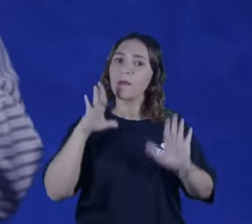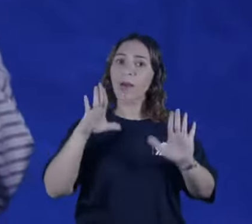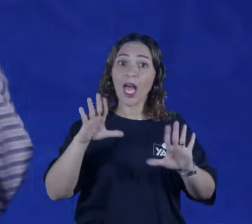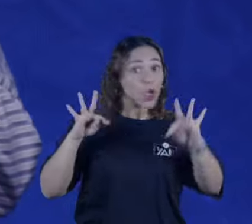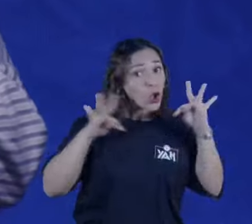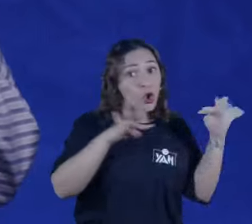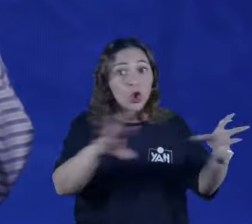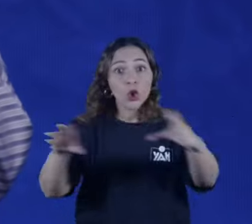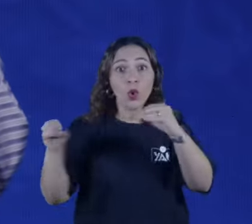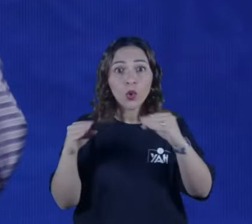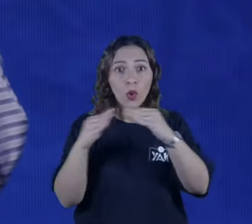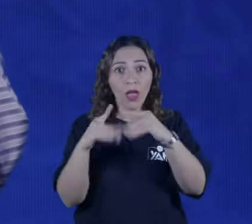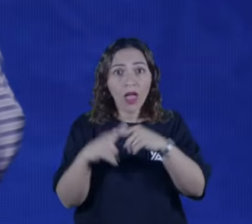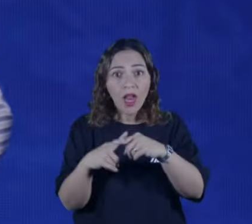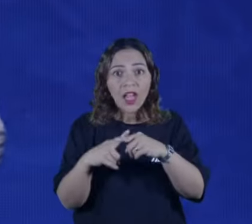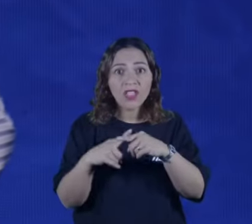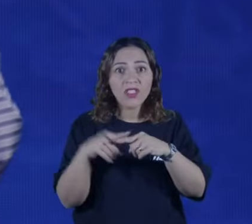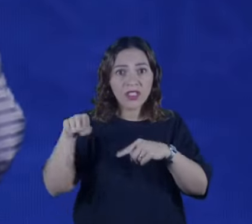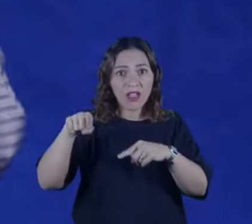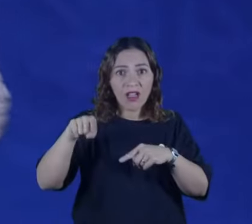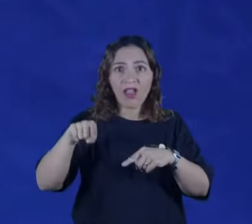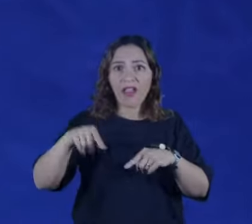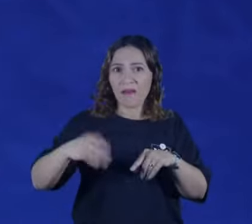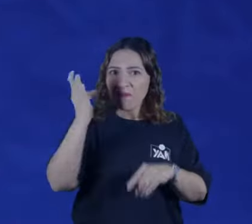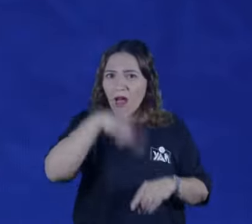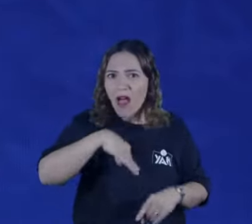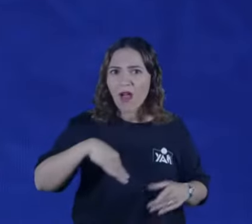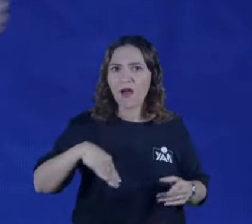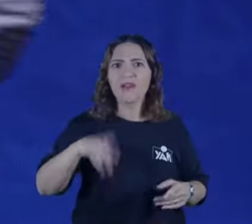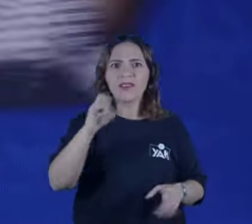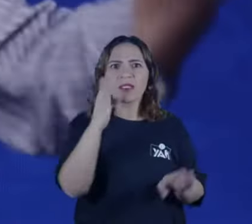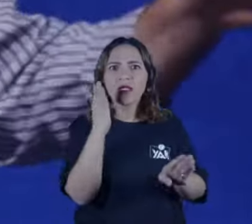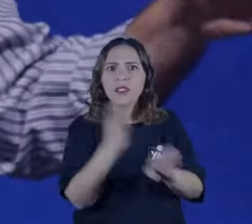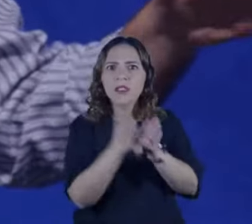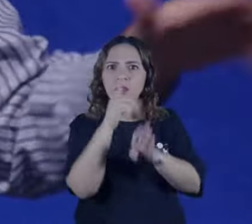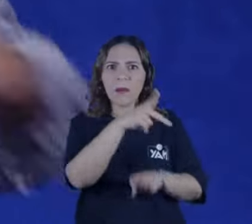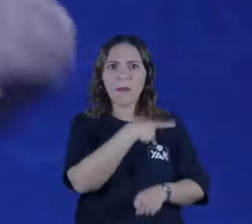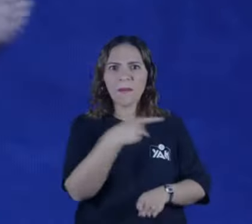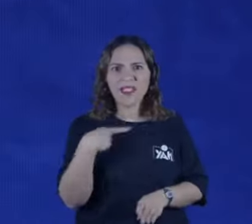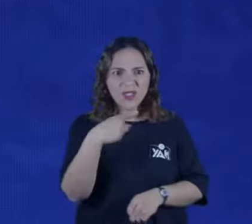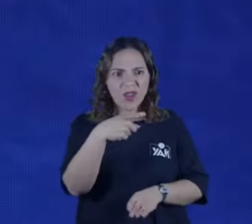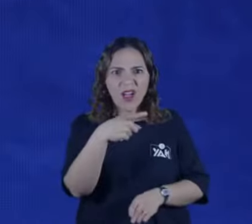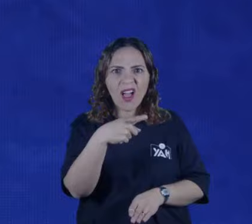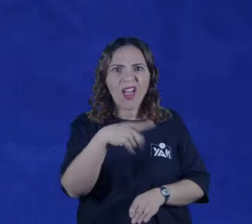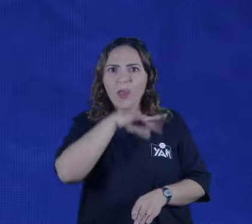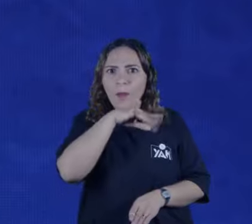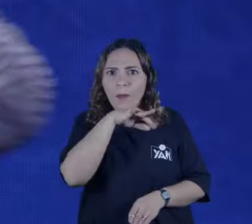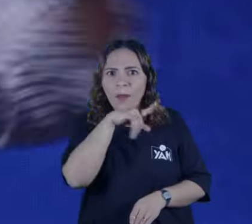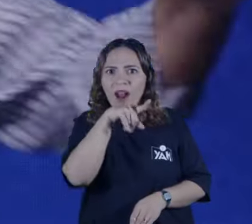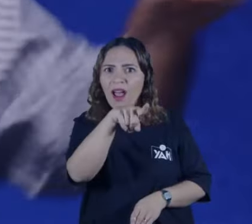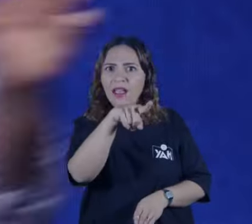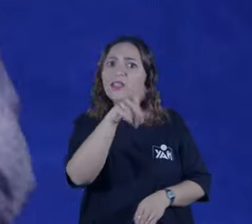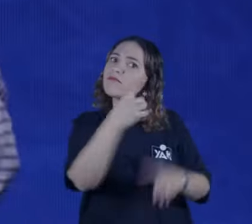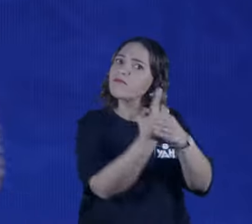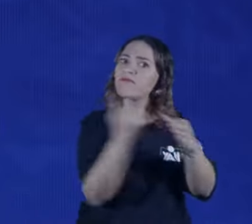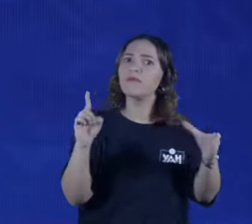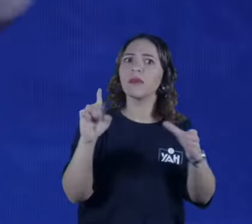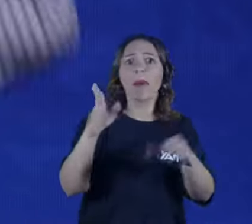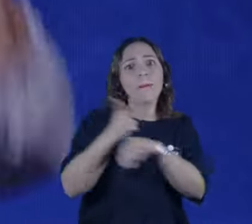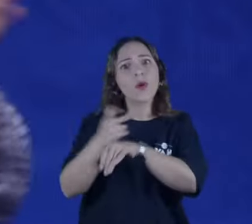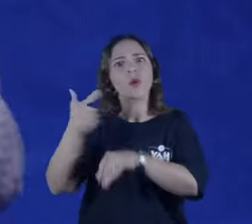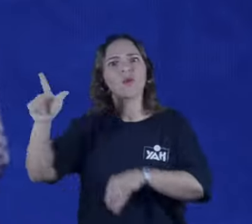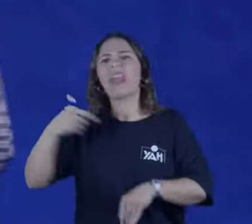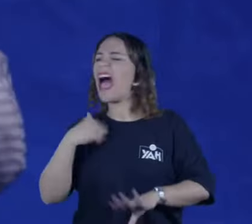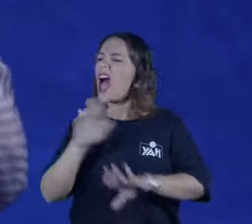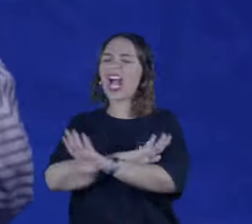dizer que a igreja é bandida. Se você descobriu que teu pastor é bandido, sai fora. Mas não fique fora da igreja, porque tem muita gente: ah, eu não